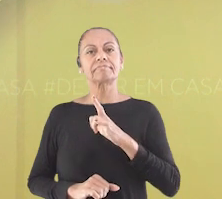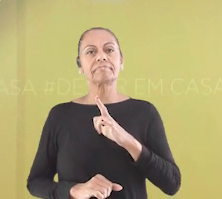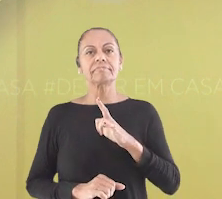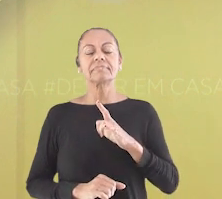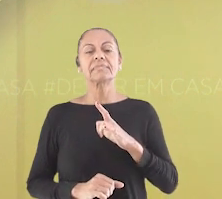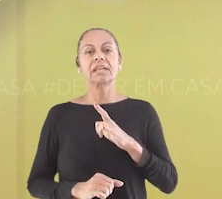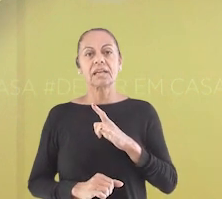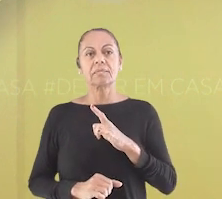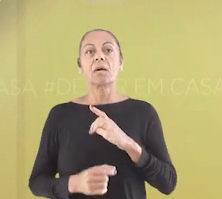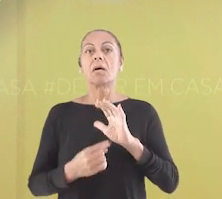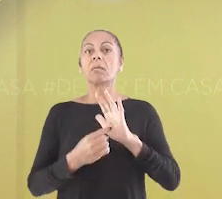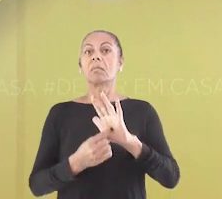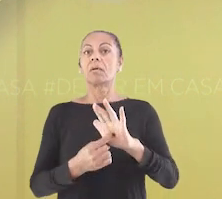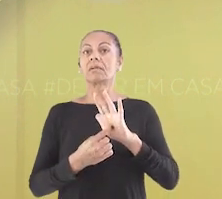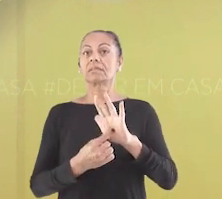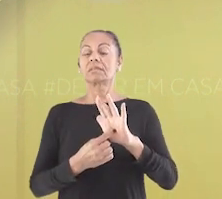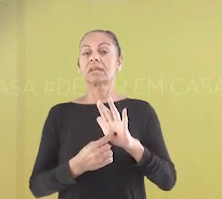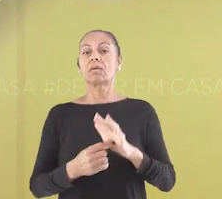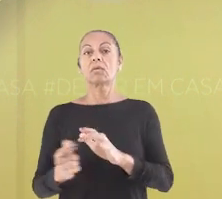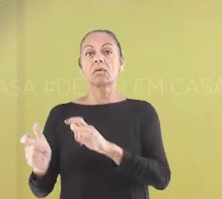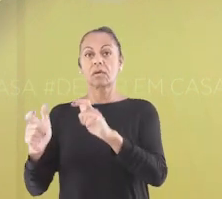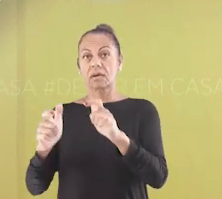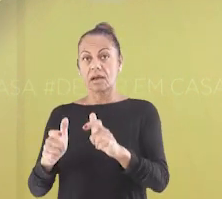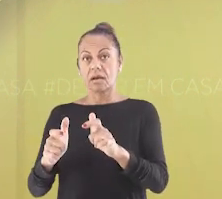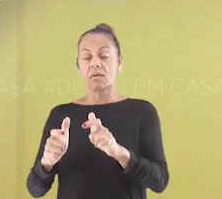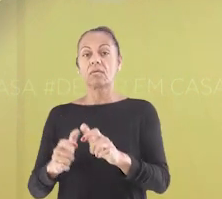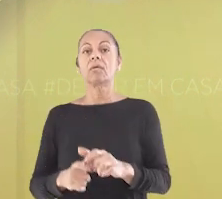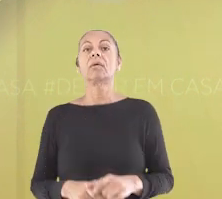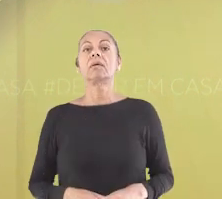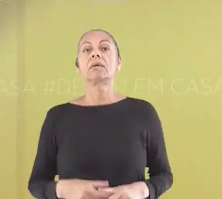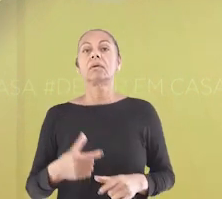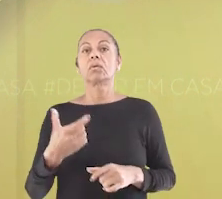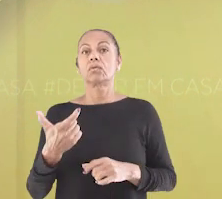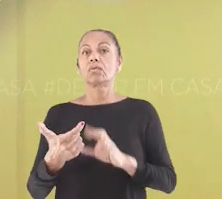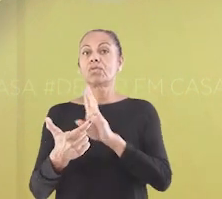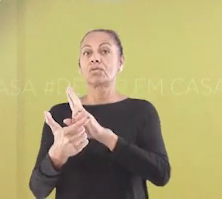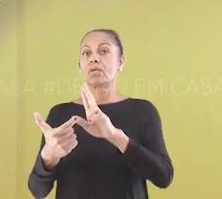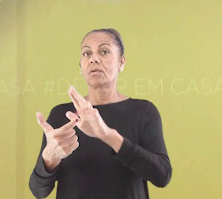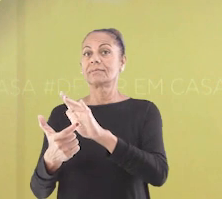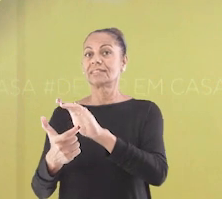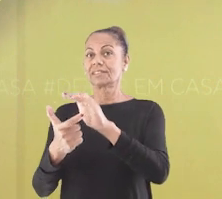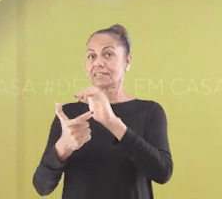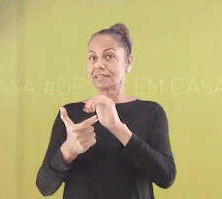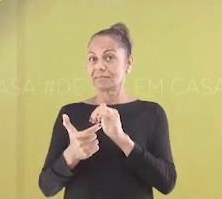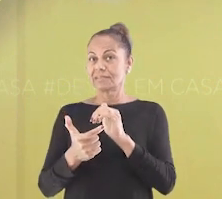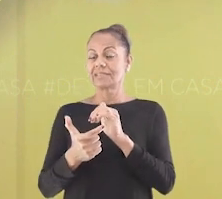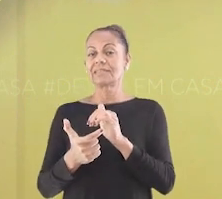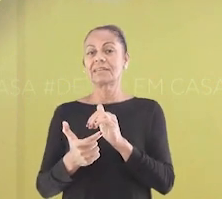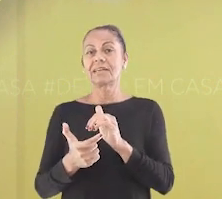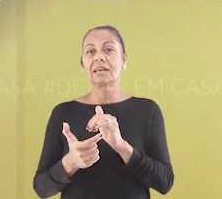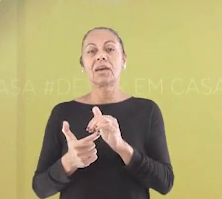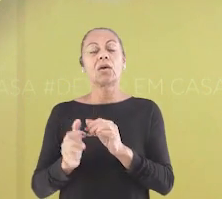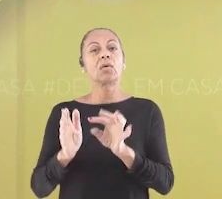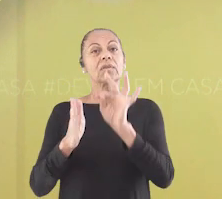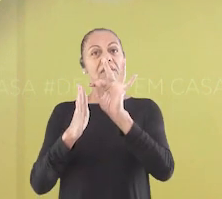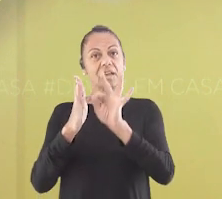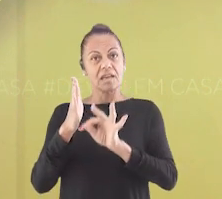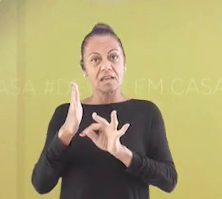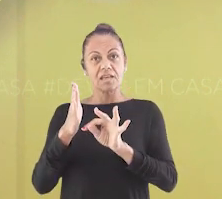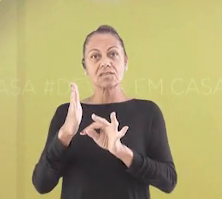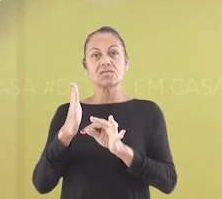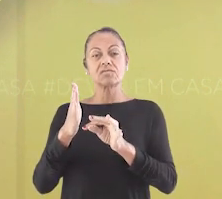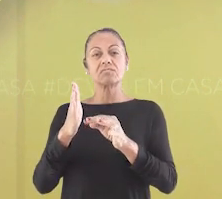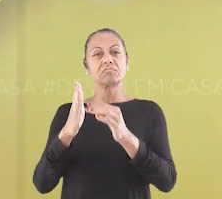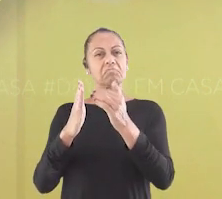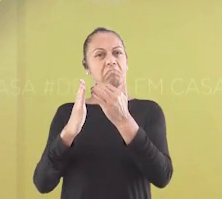apresenta uma estrutura bem definida? Temos a identificação do local e data, o vocativo, o corpo